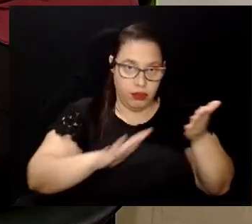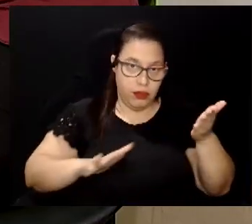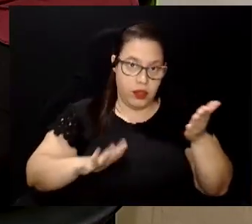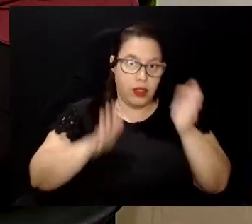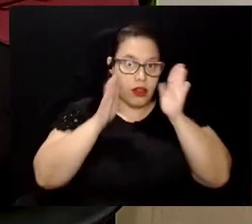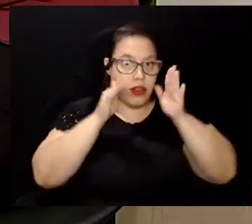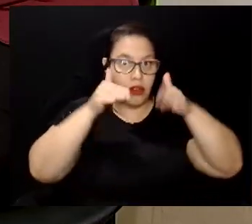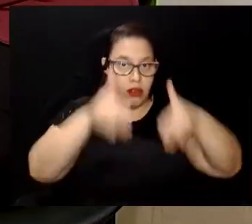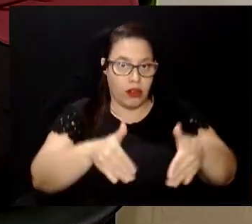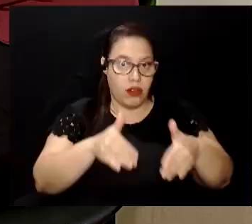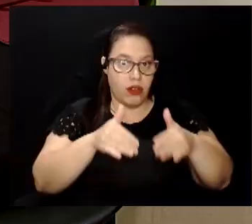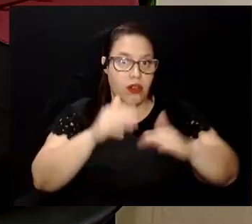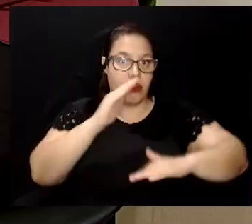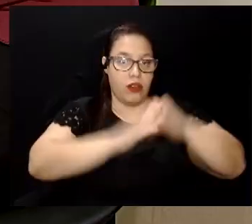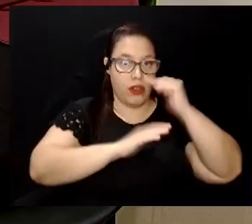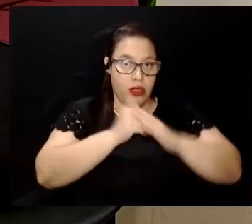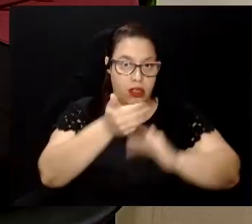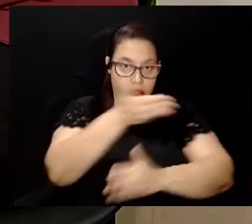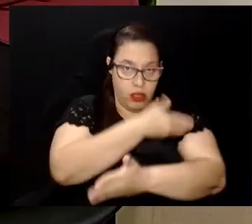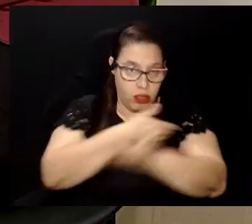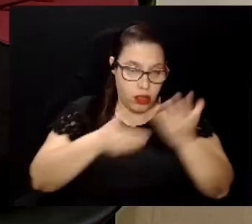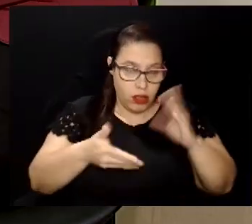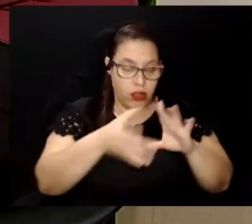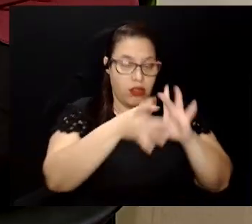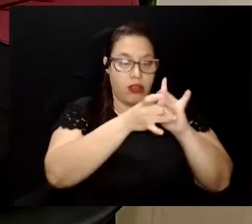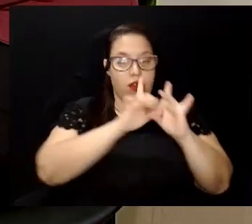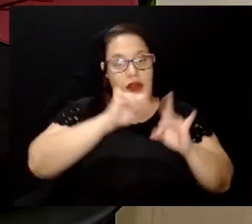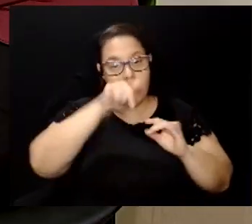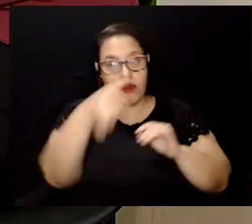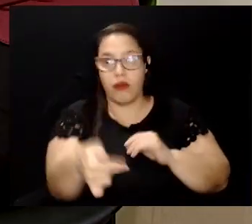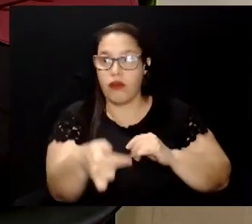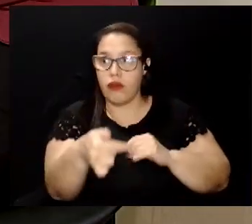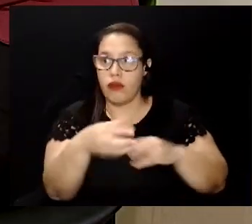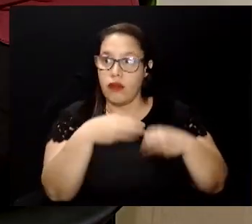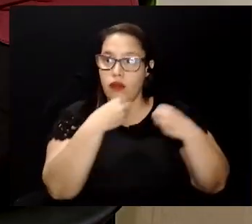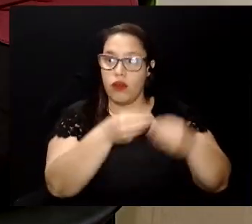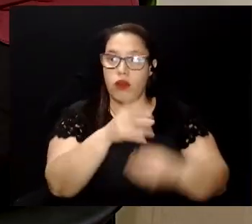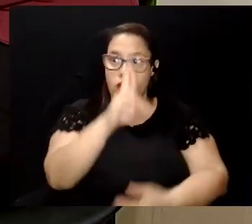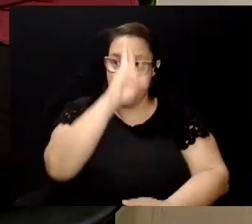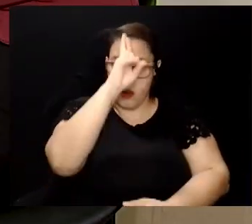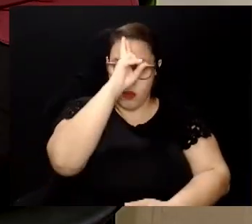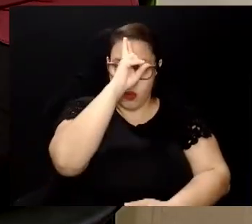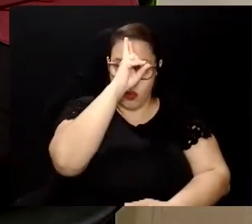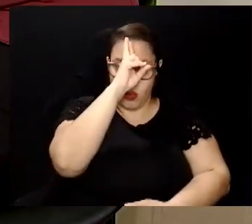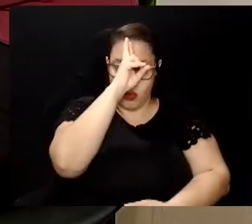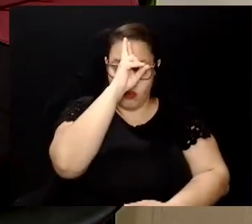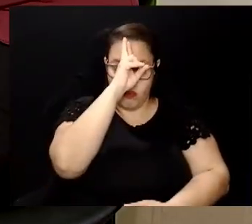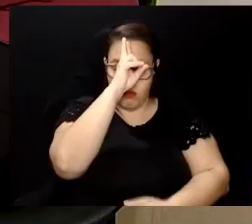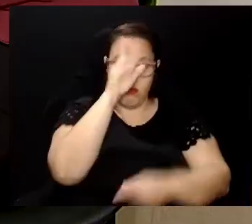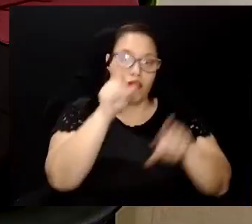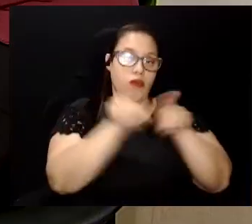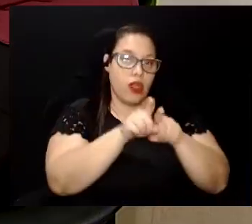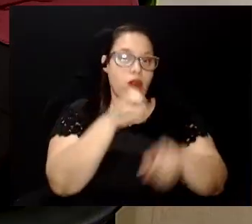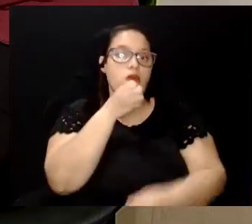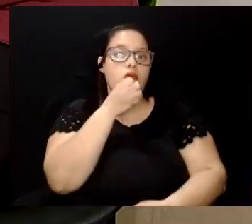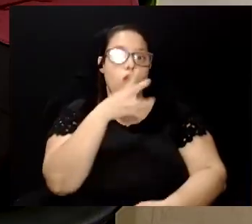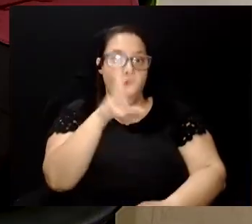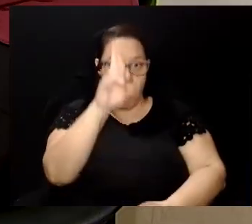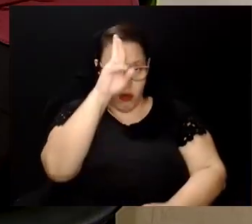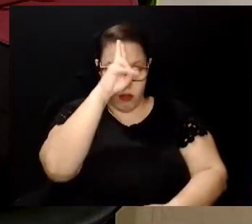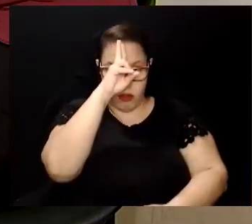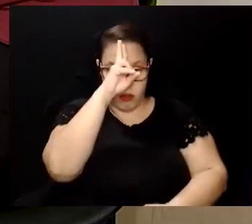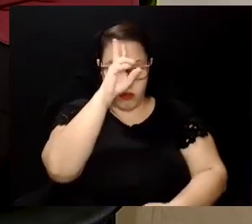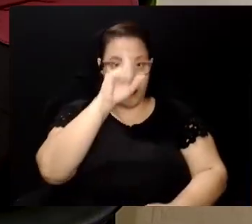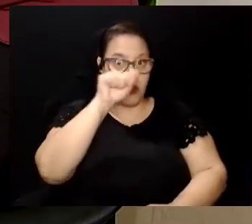convivência e depois a gente oferta o almoço. E aí também é um bom almoço. E aí depois eles vão